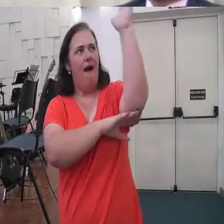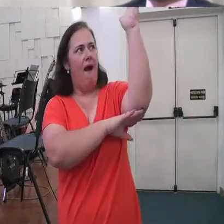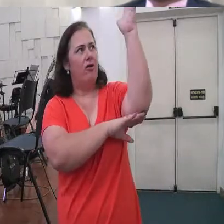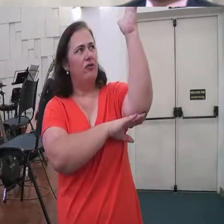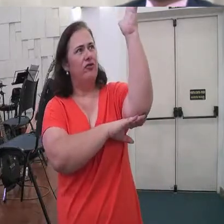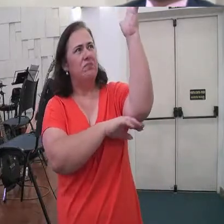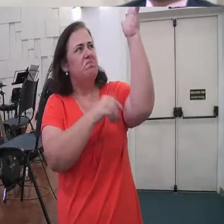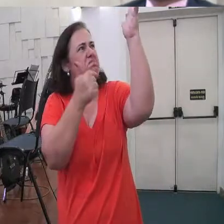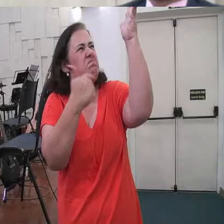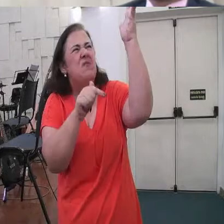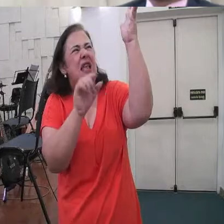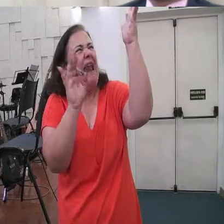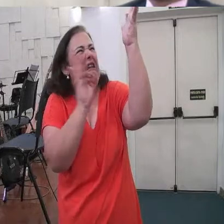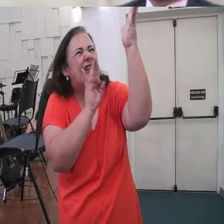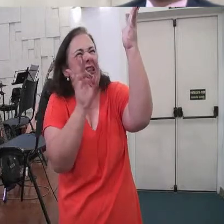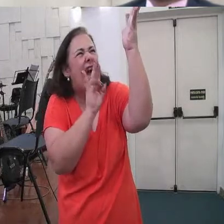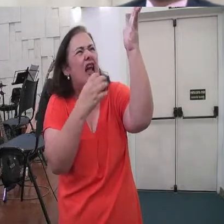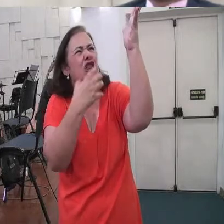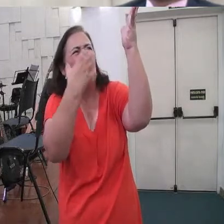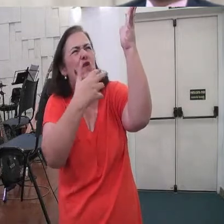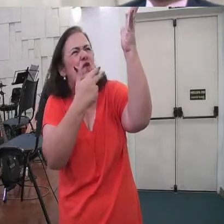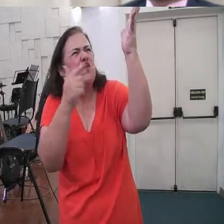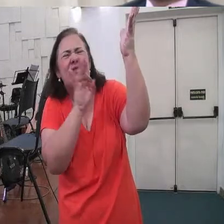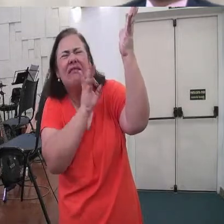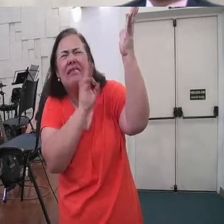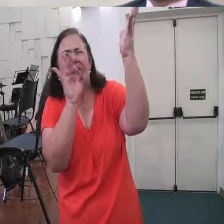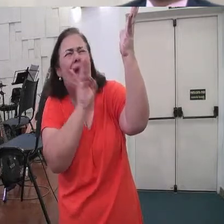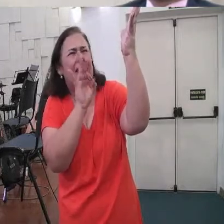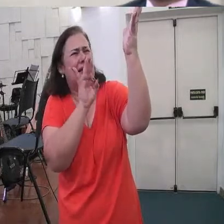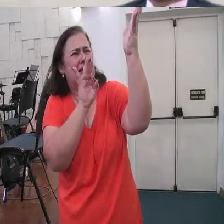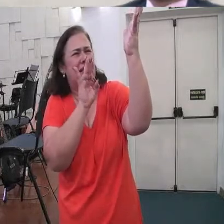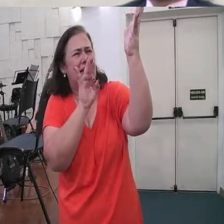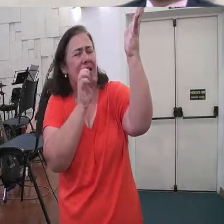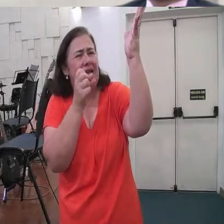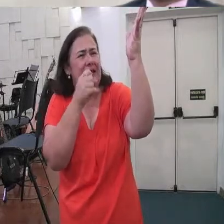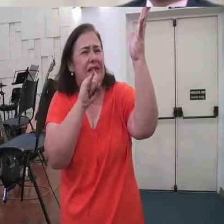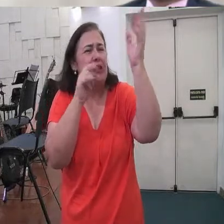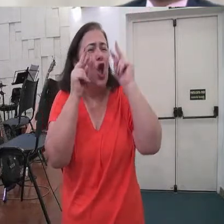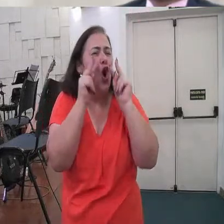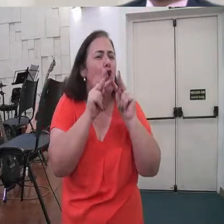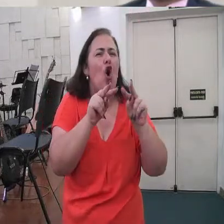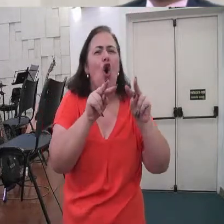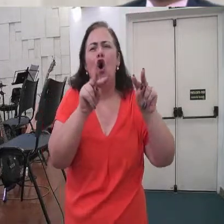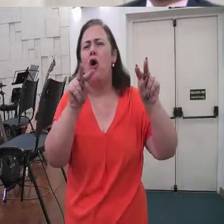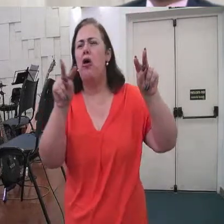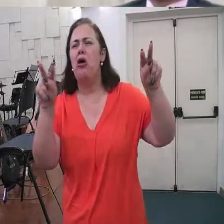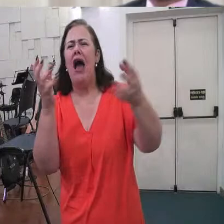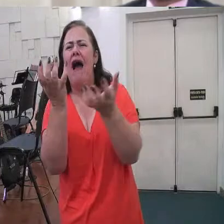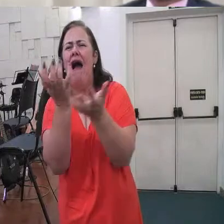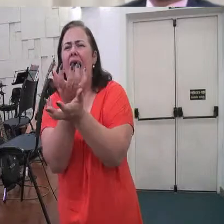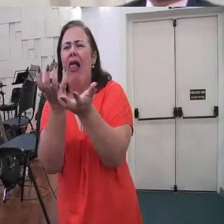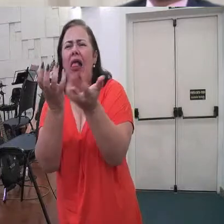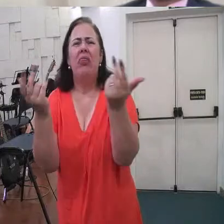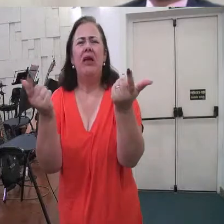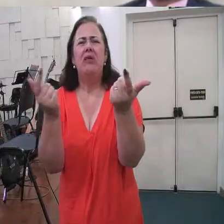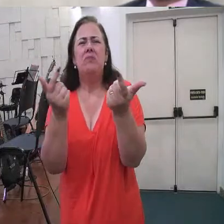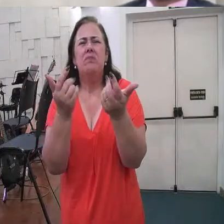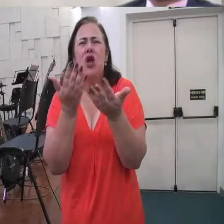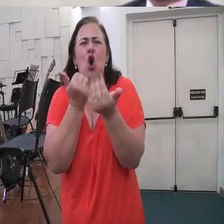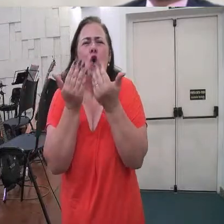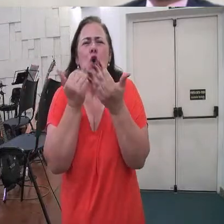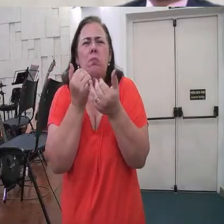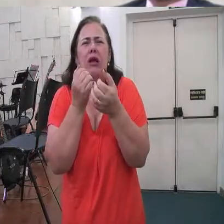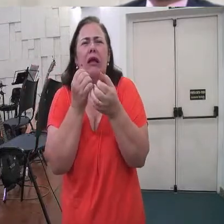vide, o produto da oliveira minta, e os campos não produzam mantimento,